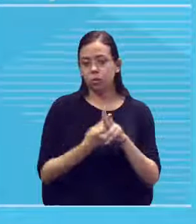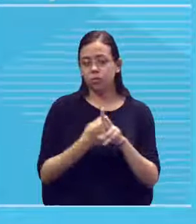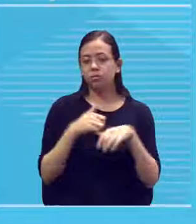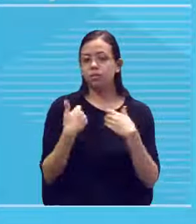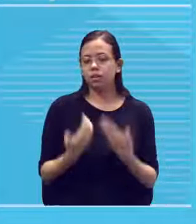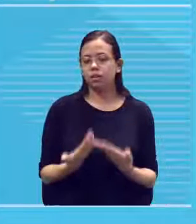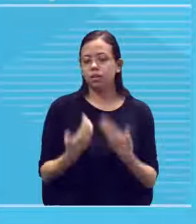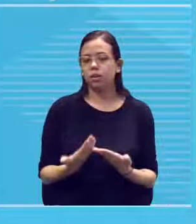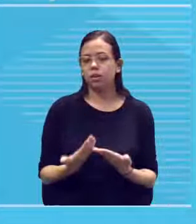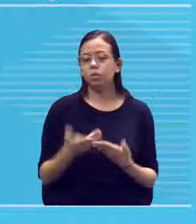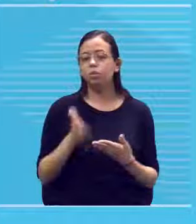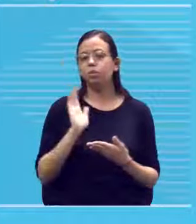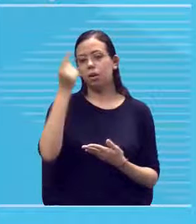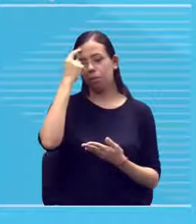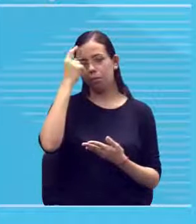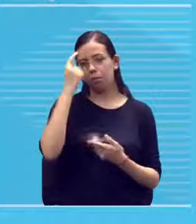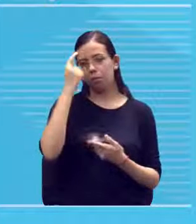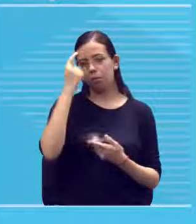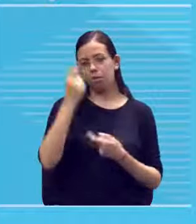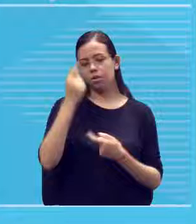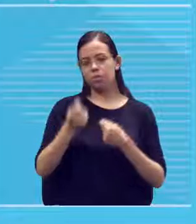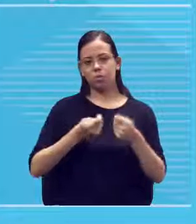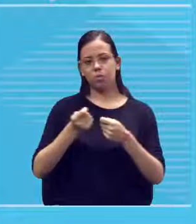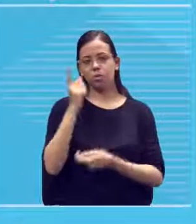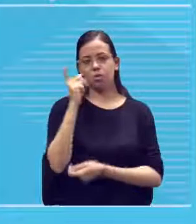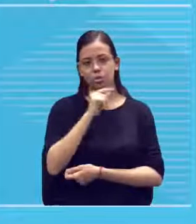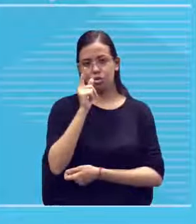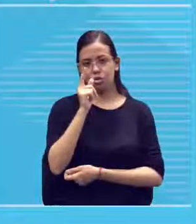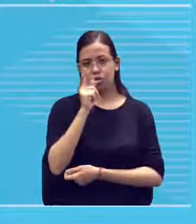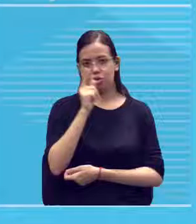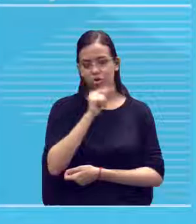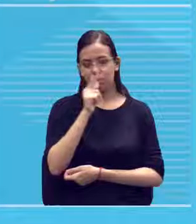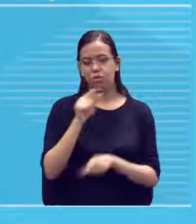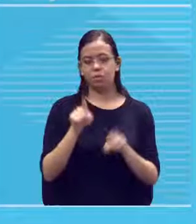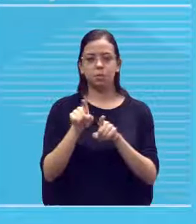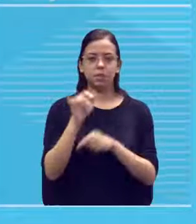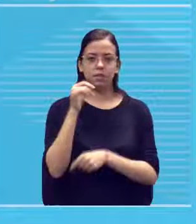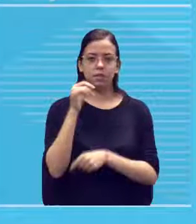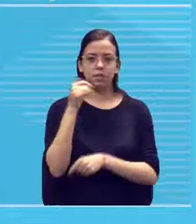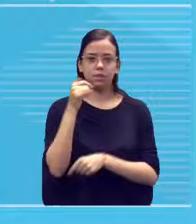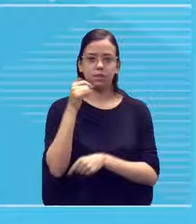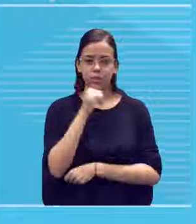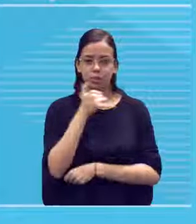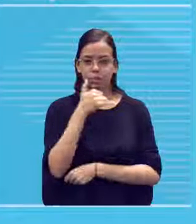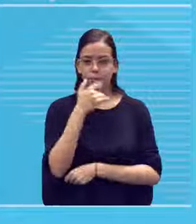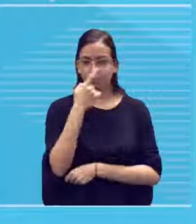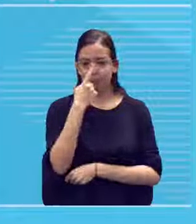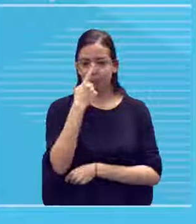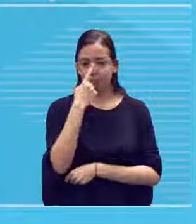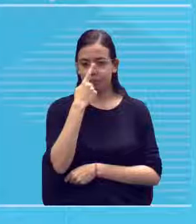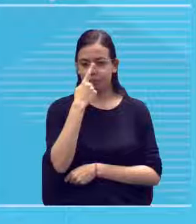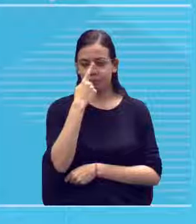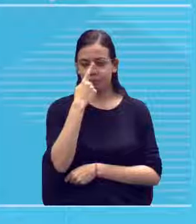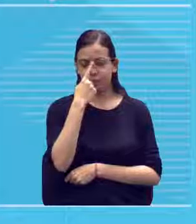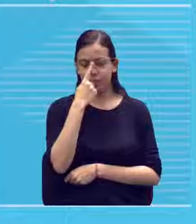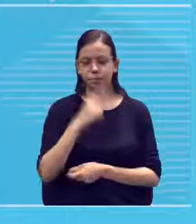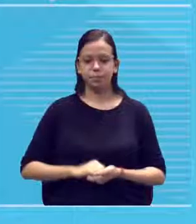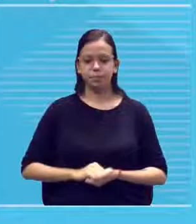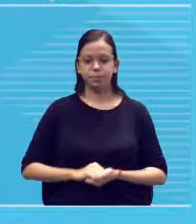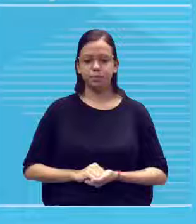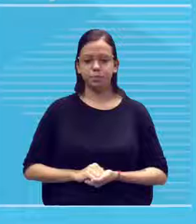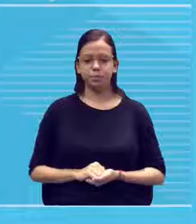e já se pensa em racionamento de água e energia elétrica e não não é